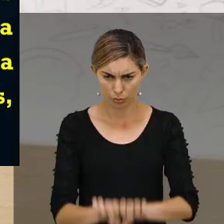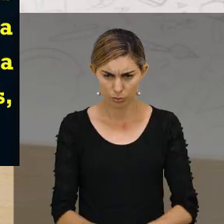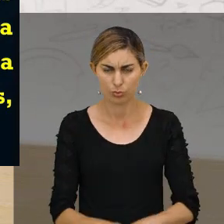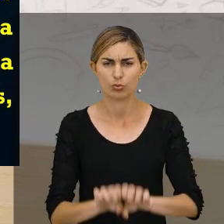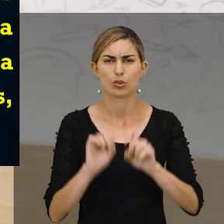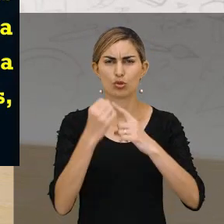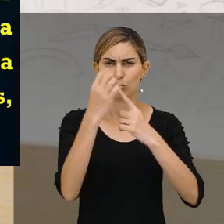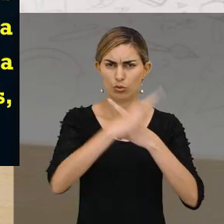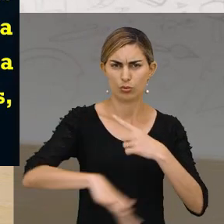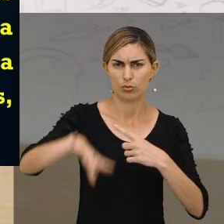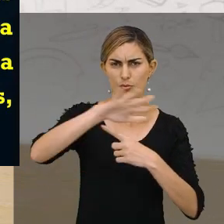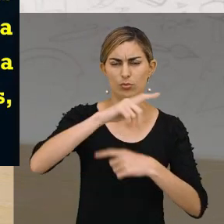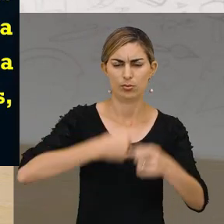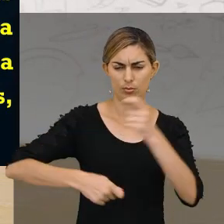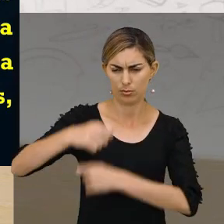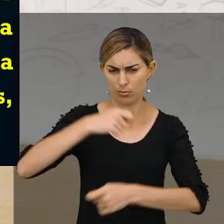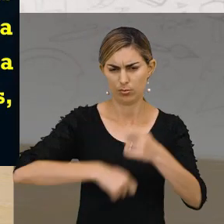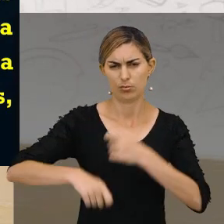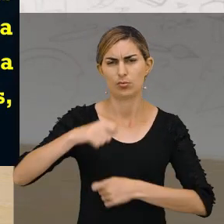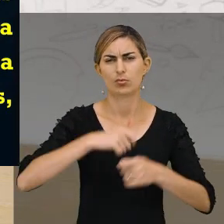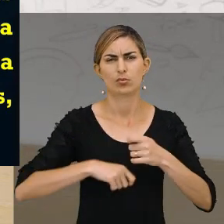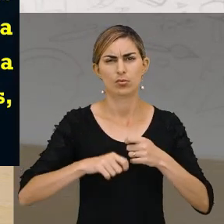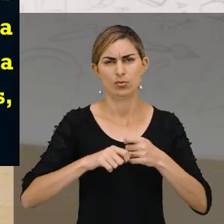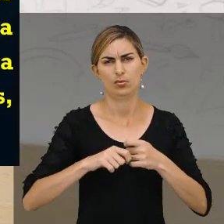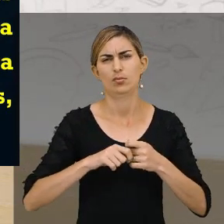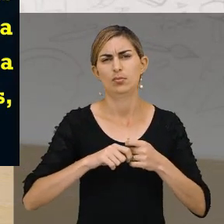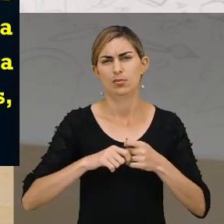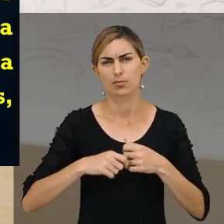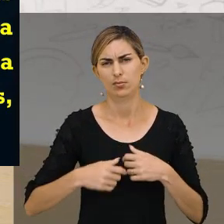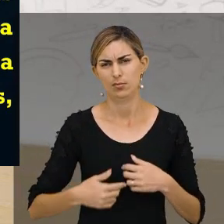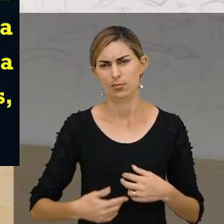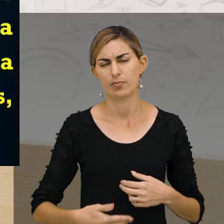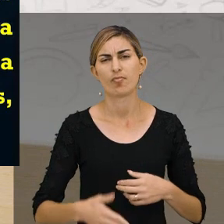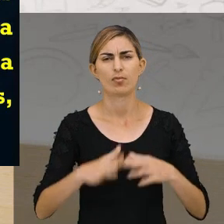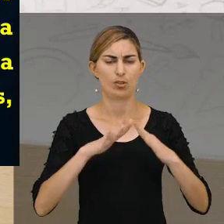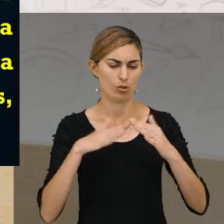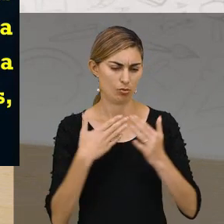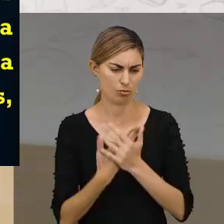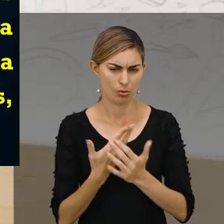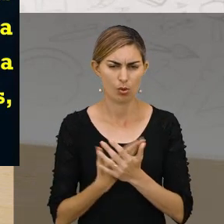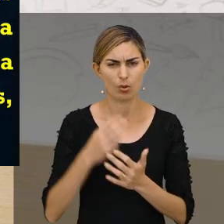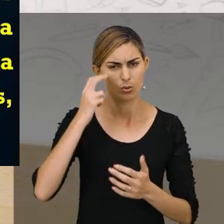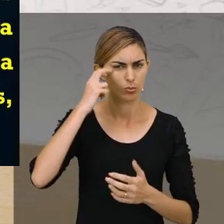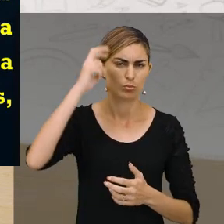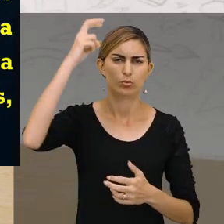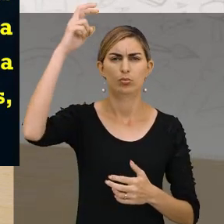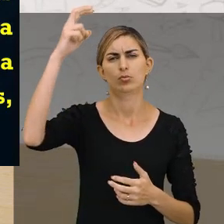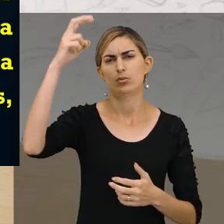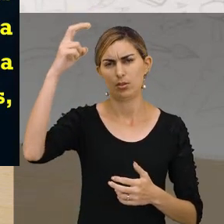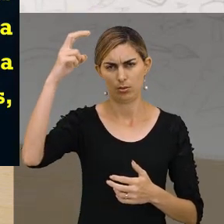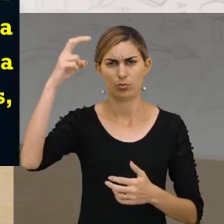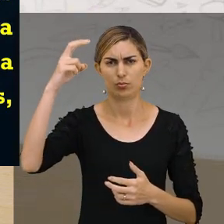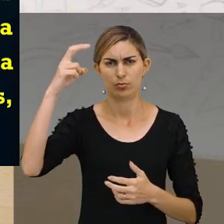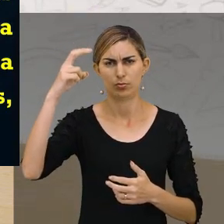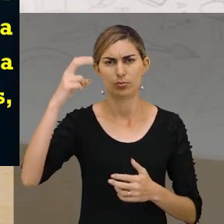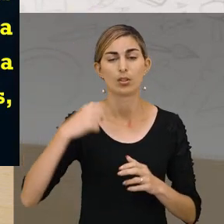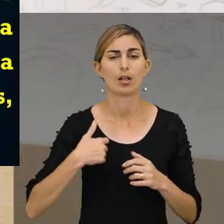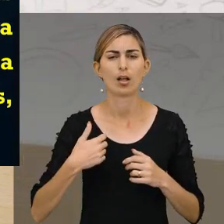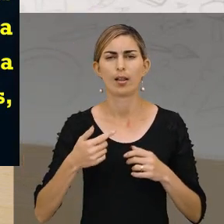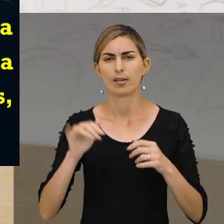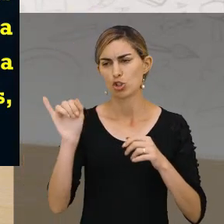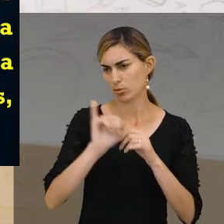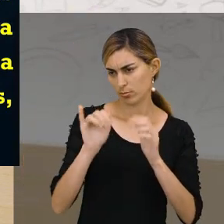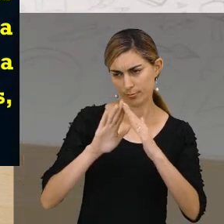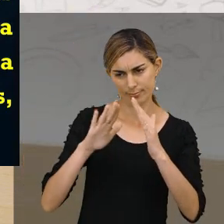estrutura socioeconômica do público que frequenta a escola, a situação cultural, né, as condições